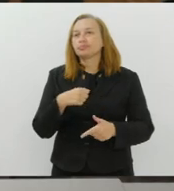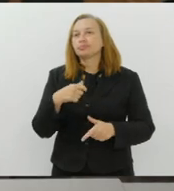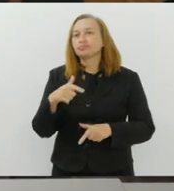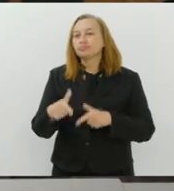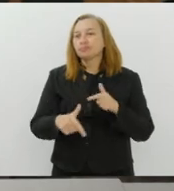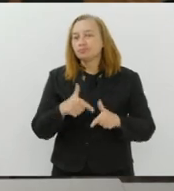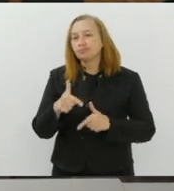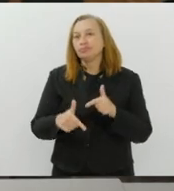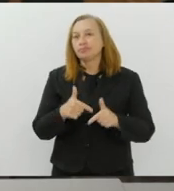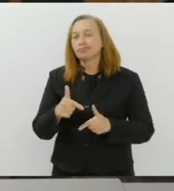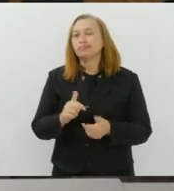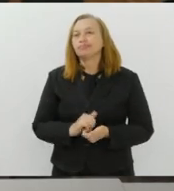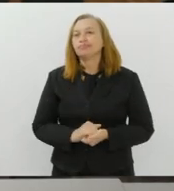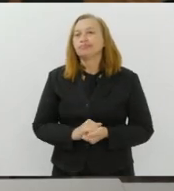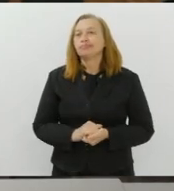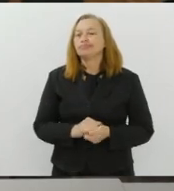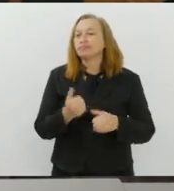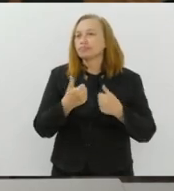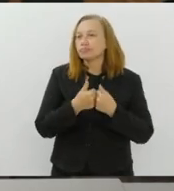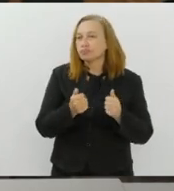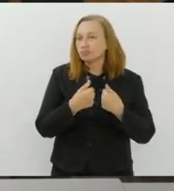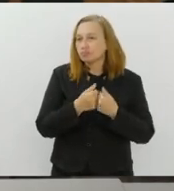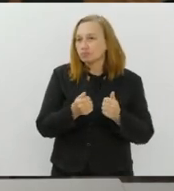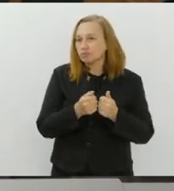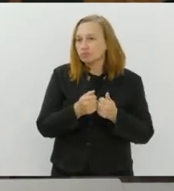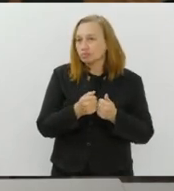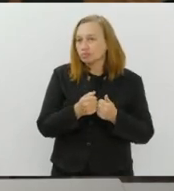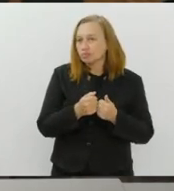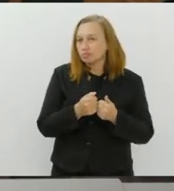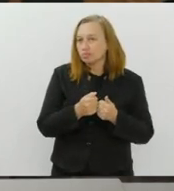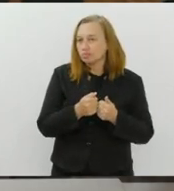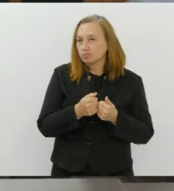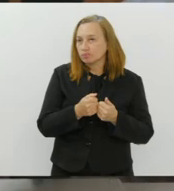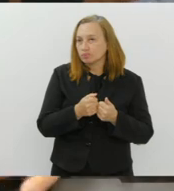conjuntamente, ônibus da...